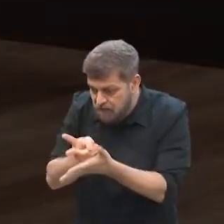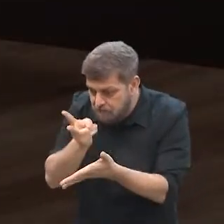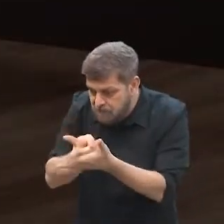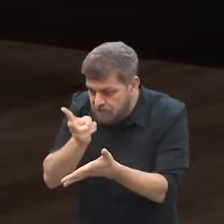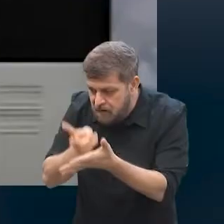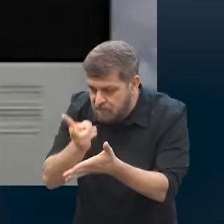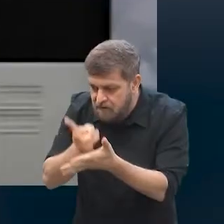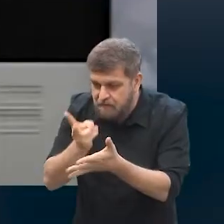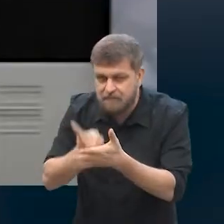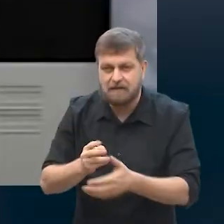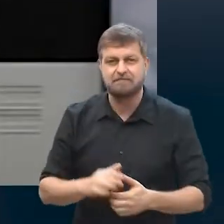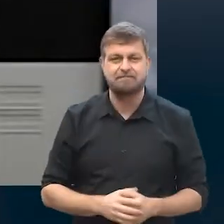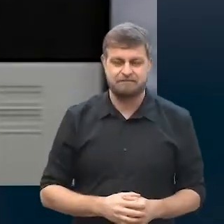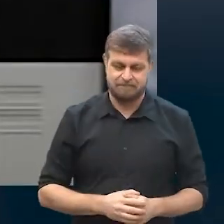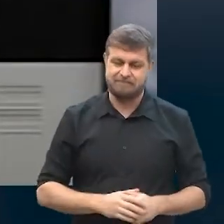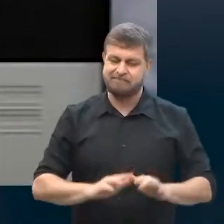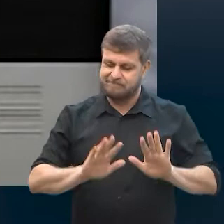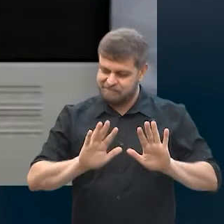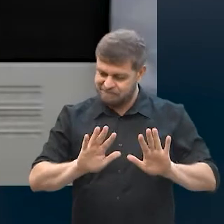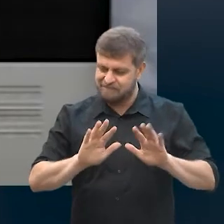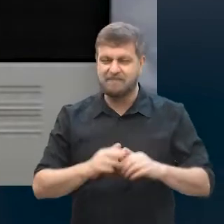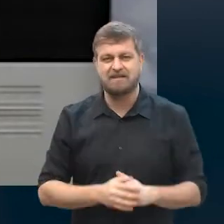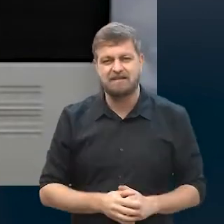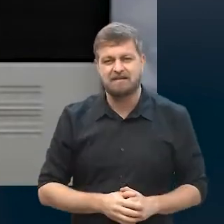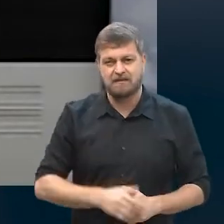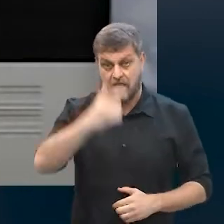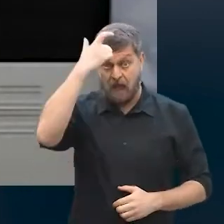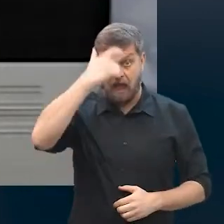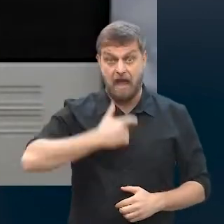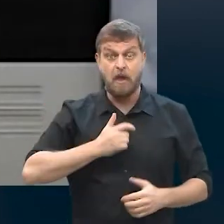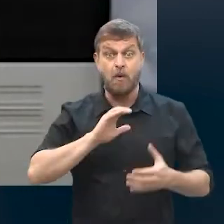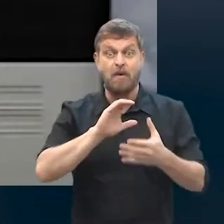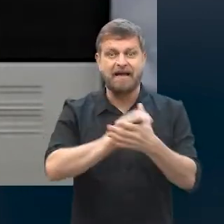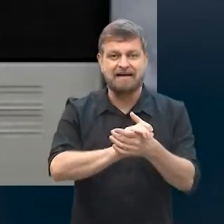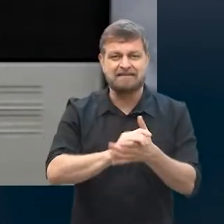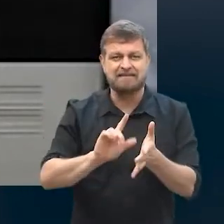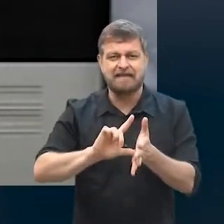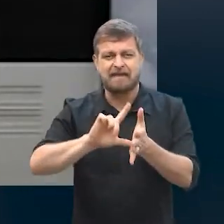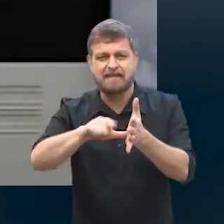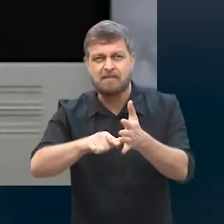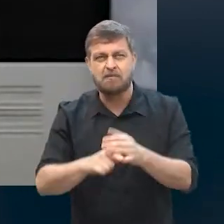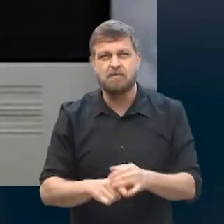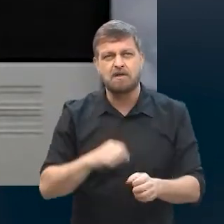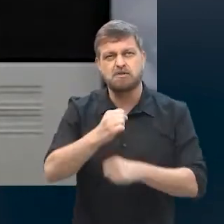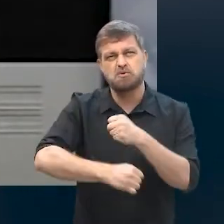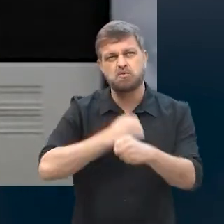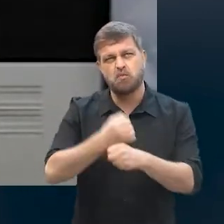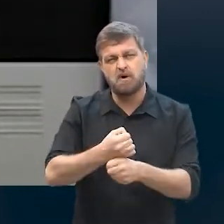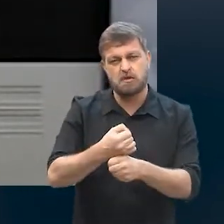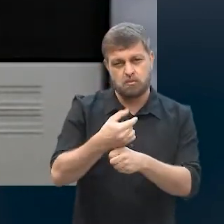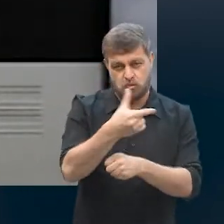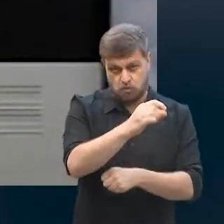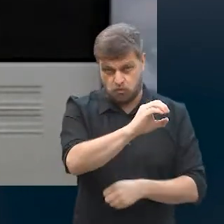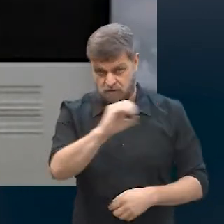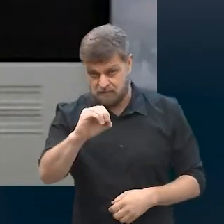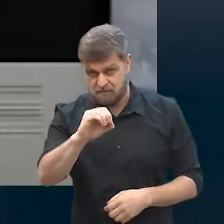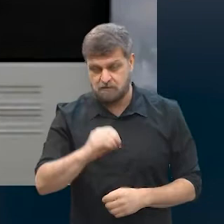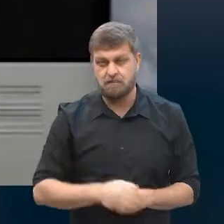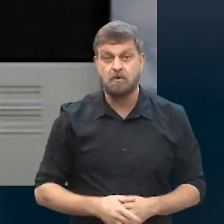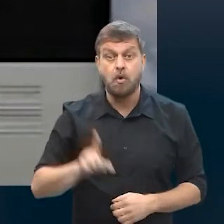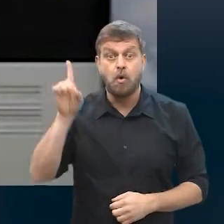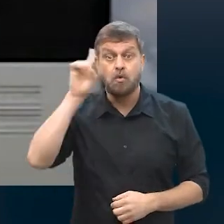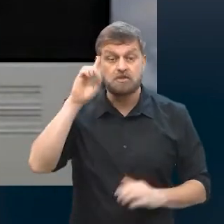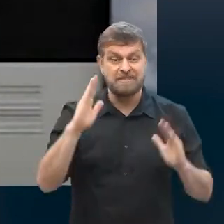trabalhar? Eu quando me casei depois, me casei em 2000 e teve um dia que eu cheguei